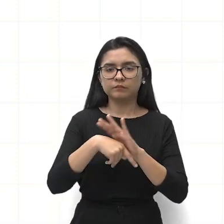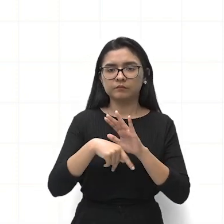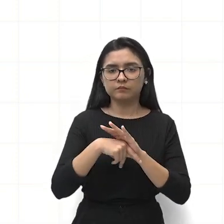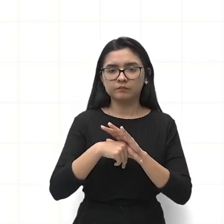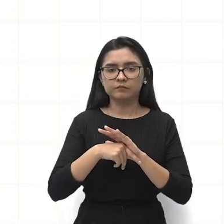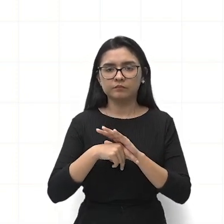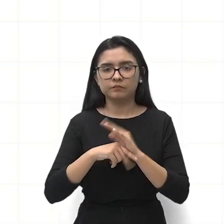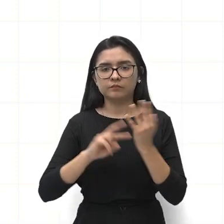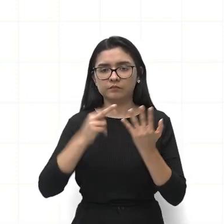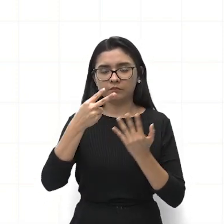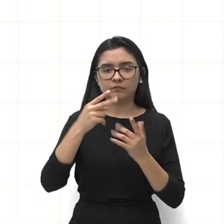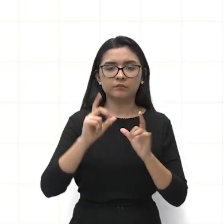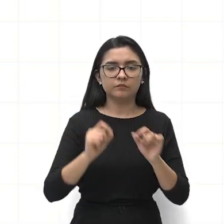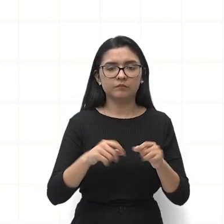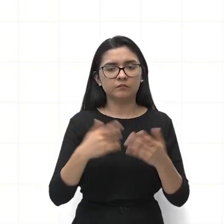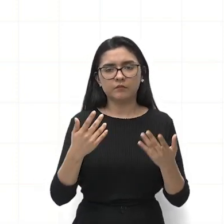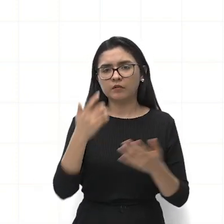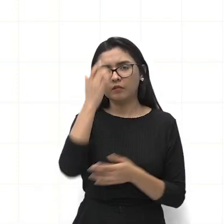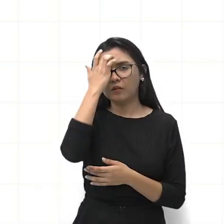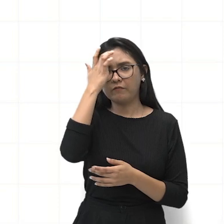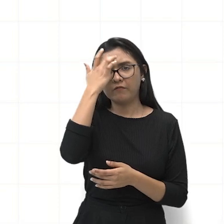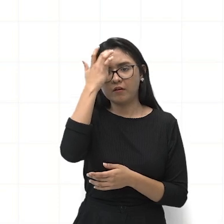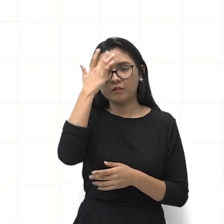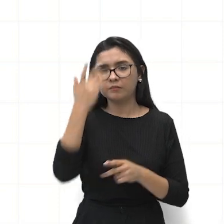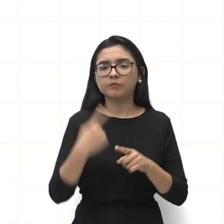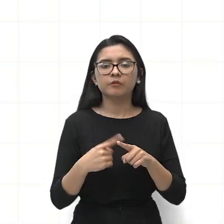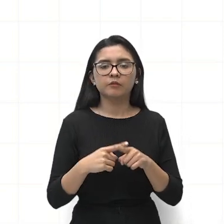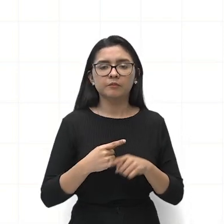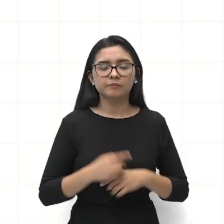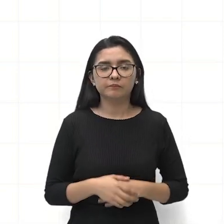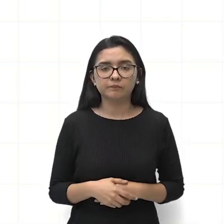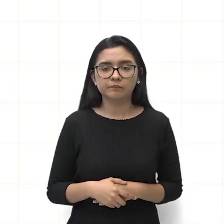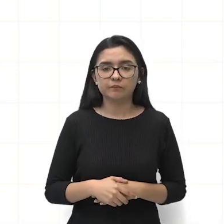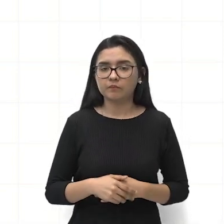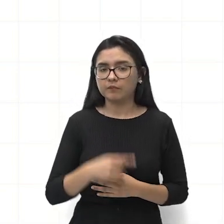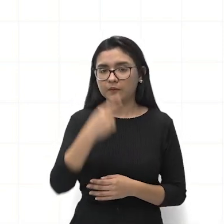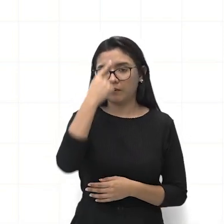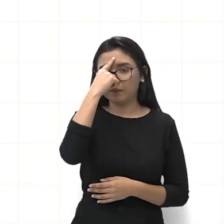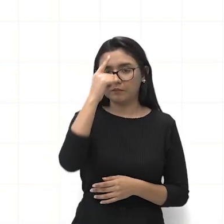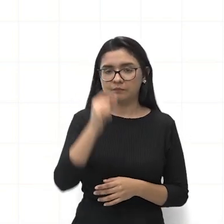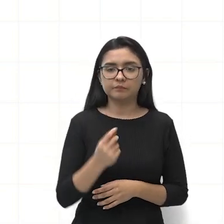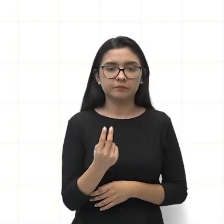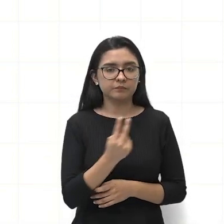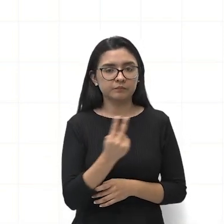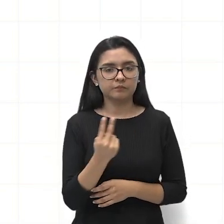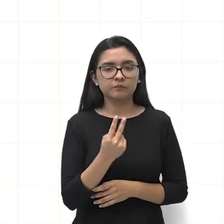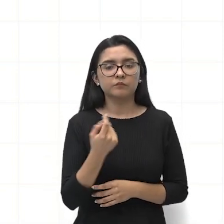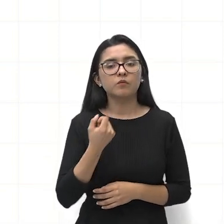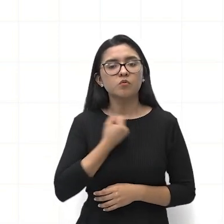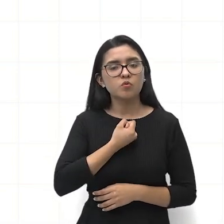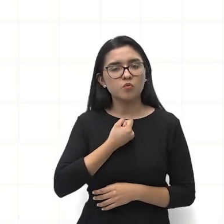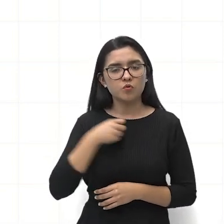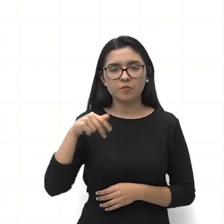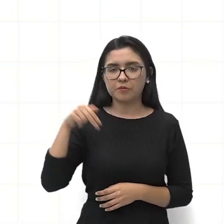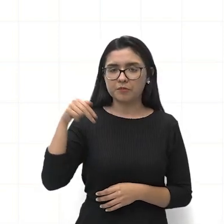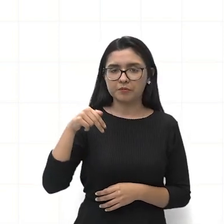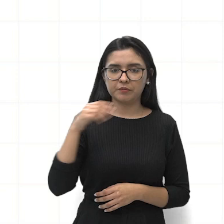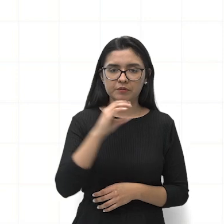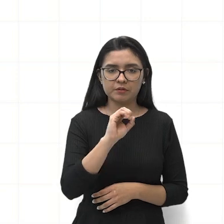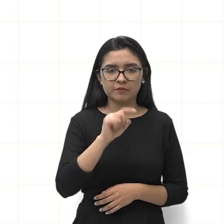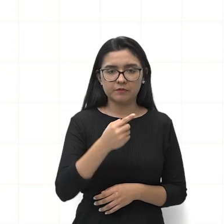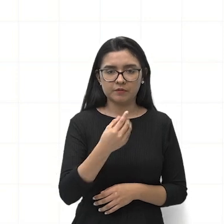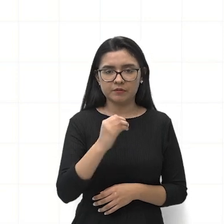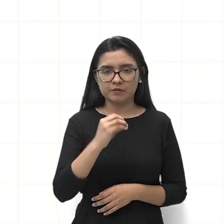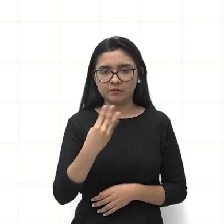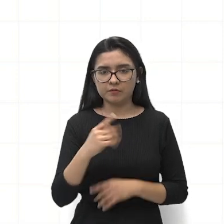algoritmo da potenciação, não fica difícil. Por quê? Olha só. Pensa nesses dois números como números naturais.